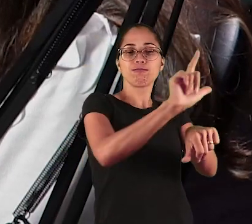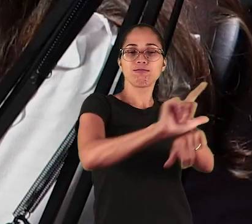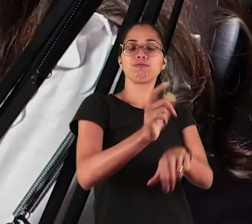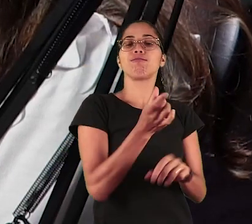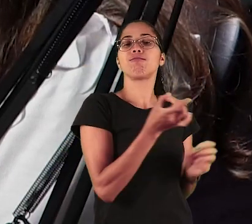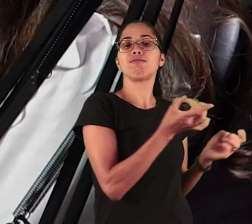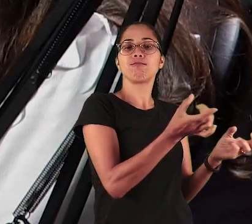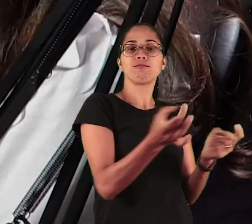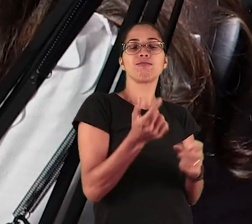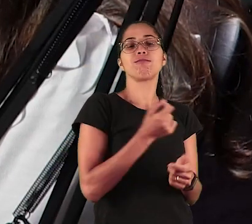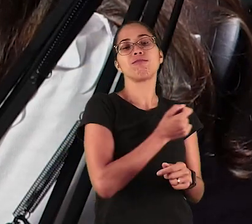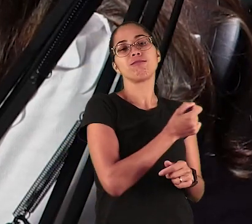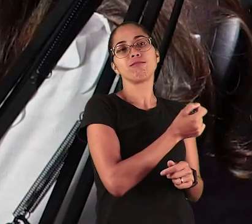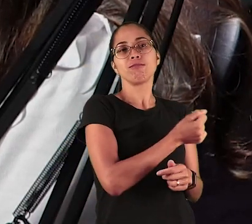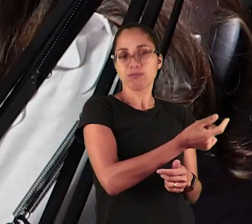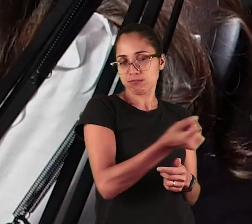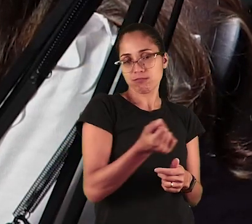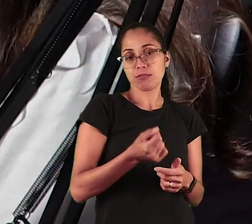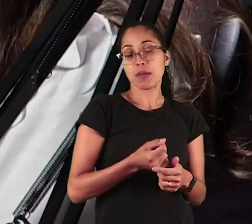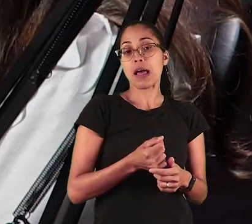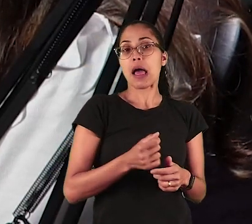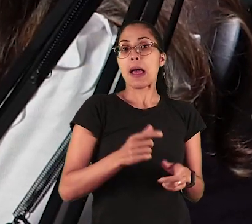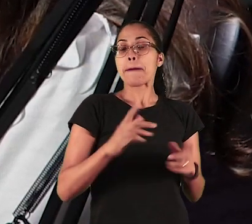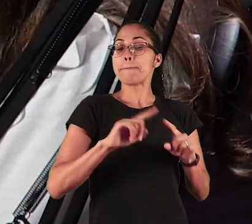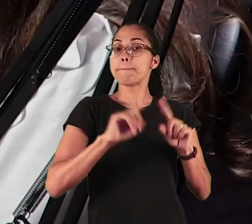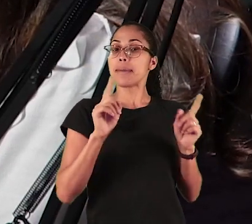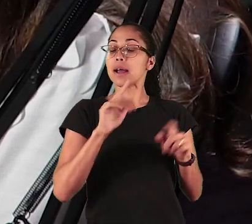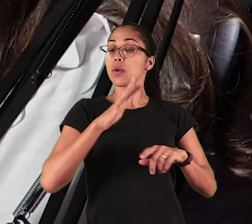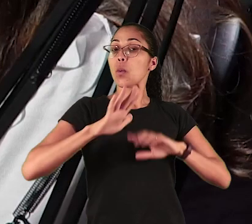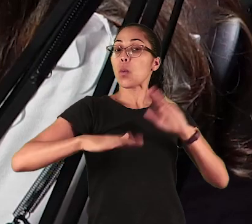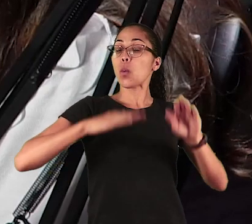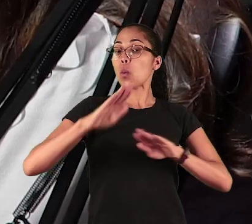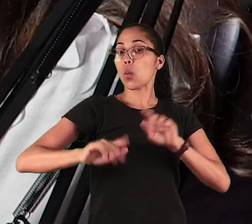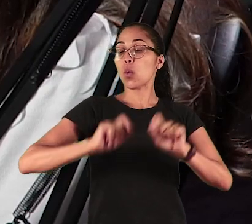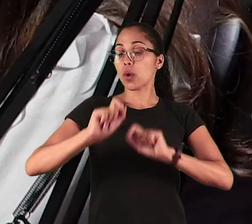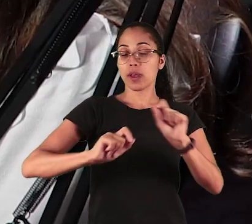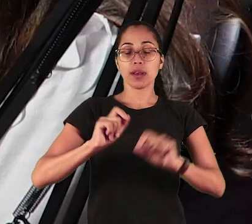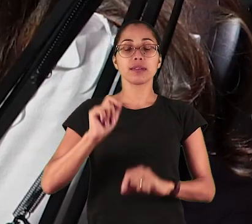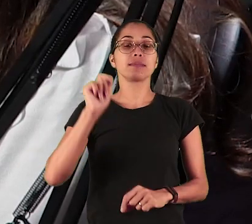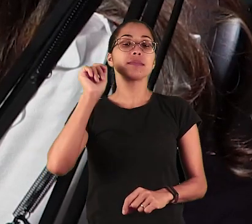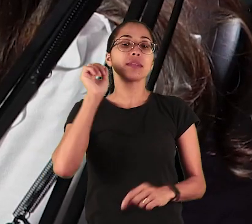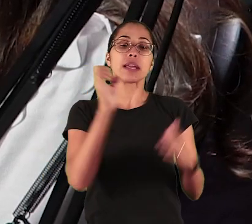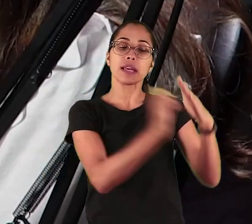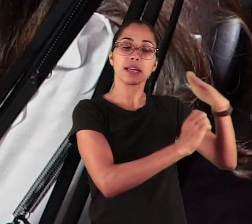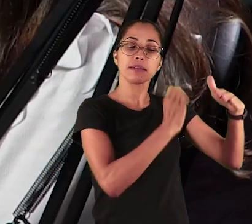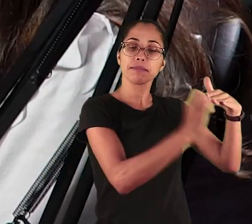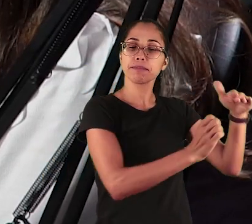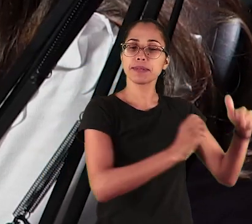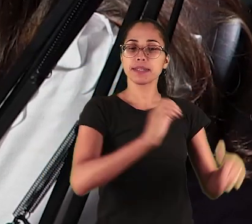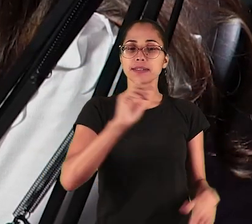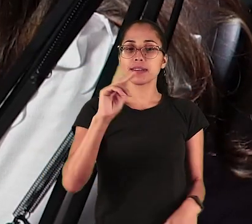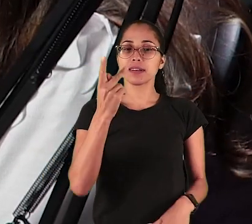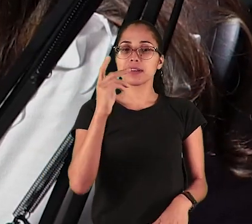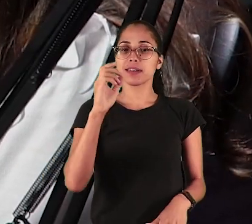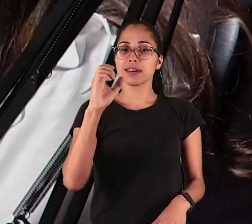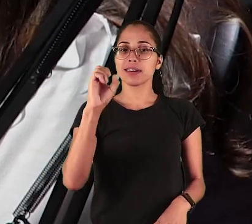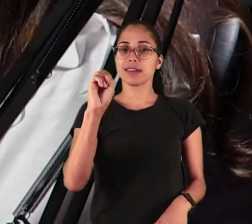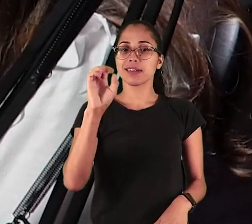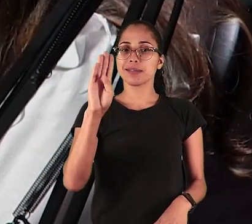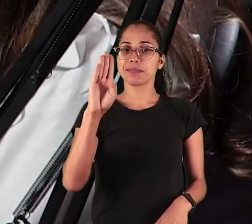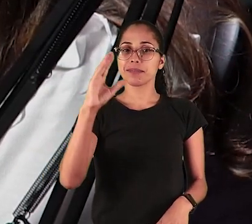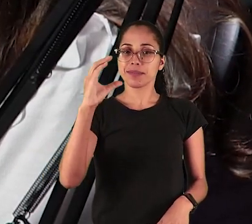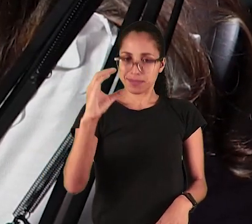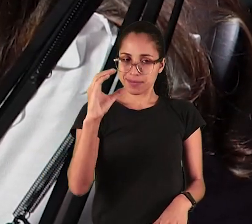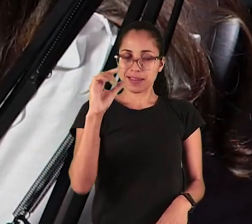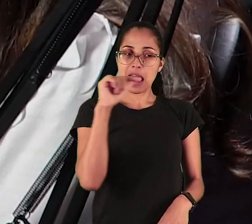adorava e como a acto do HSBC era bem robusta aqui no Brasil tinha muitos né bilhões da linha web